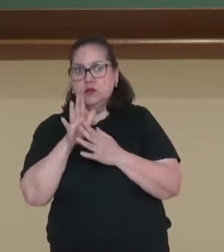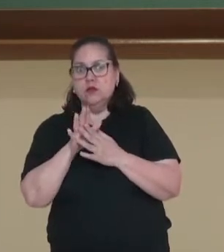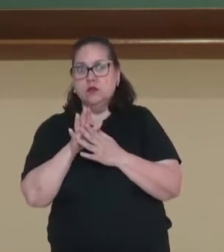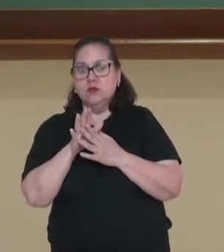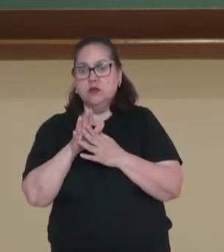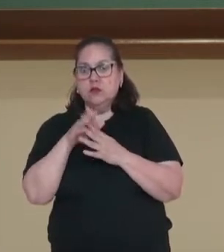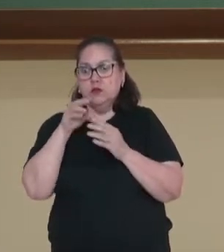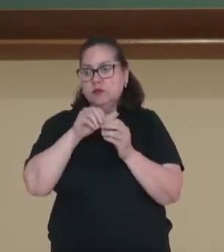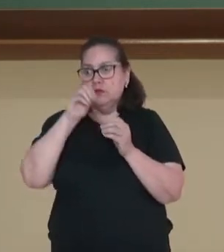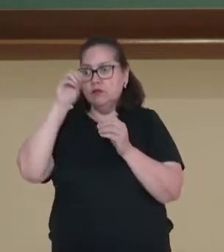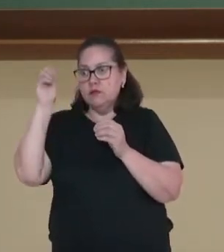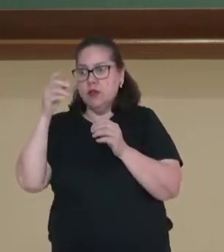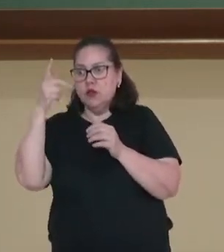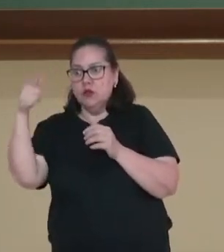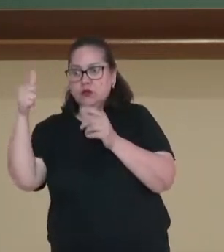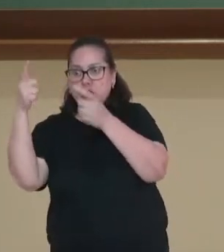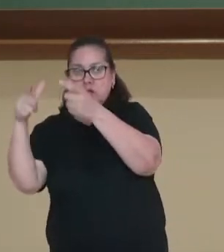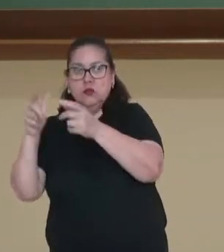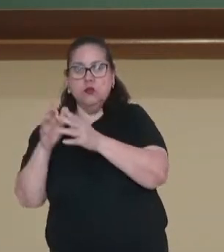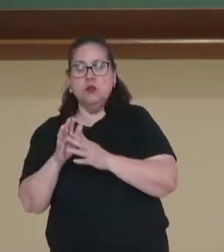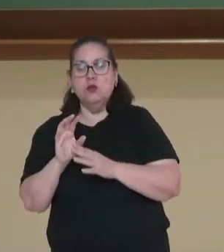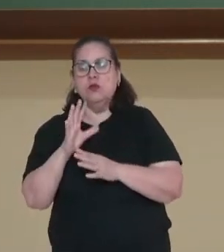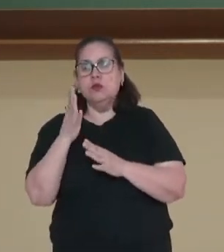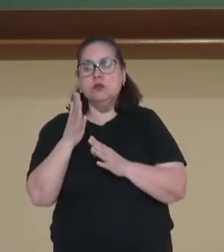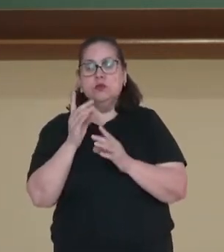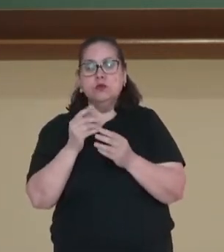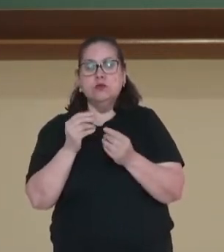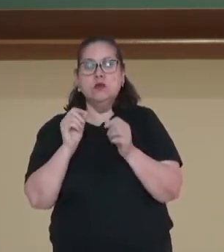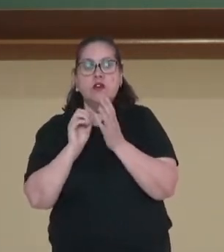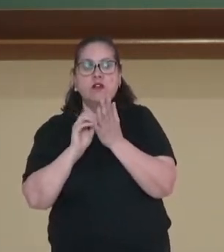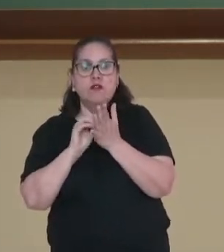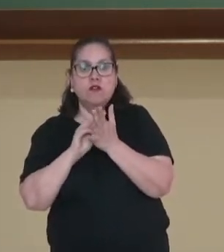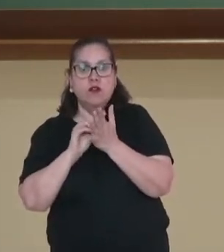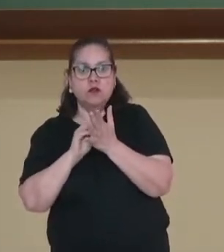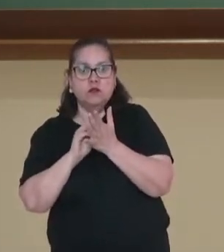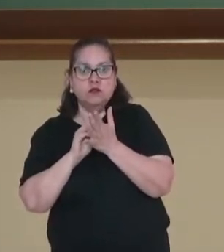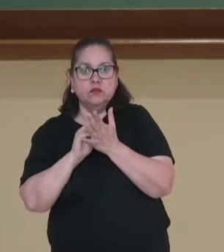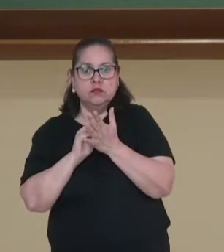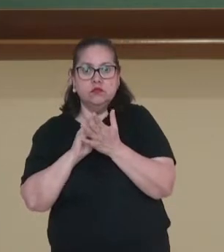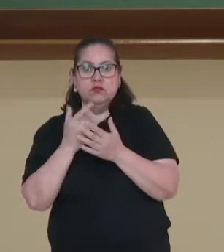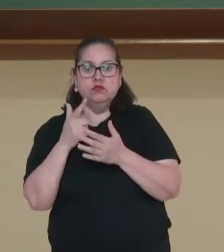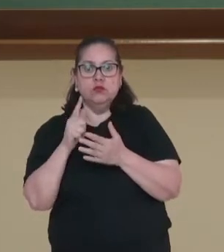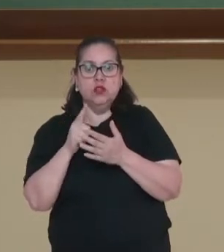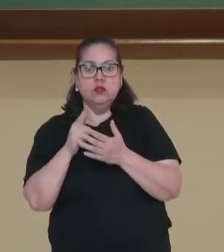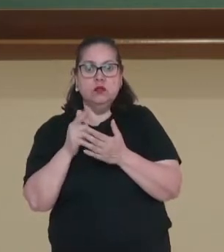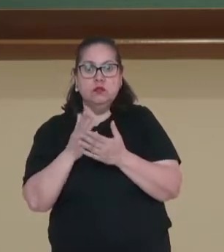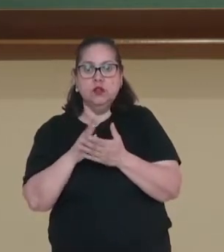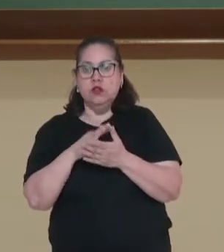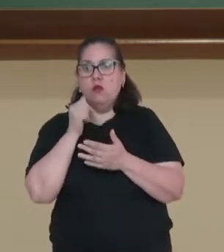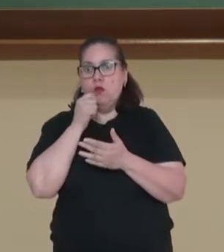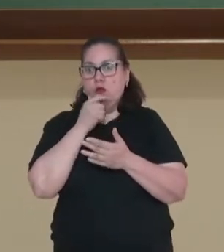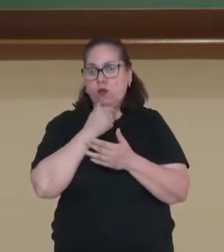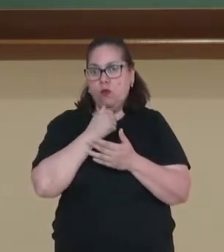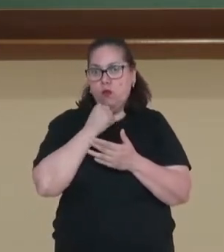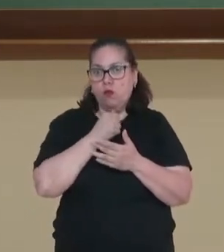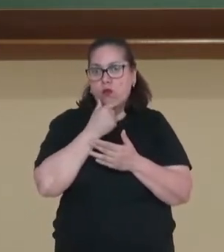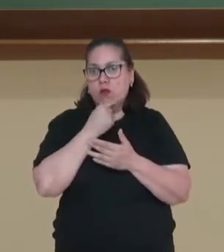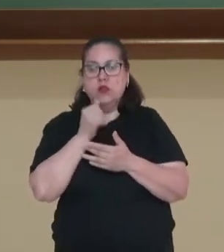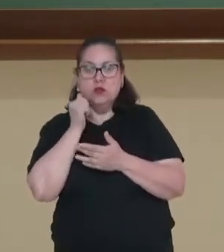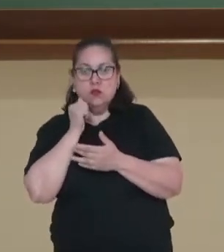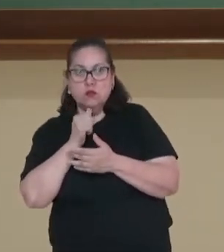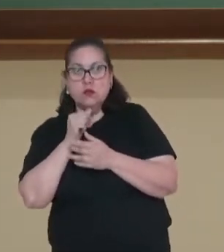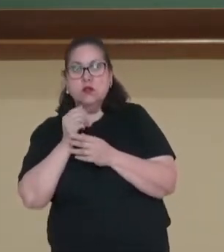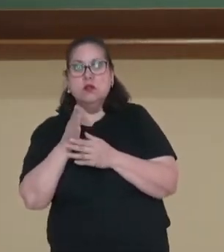essa polinização. Quando é incompleta, né? Ou seja, quando a flor ela não tem tanto a parte masculina quanto a feminina,